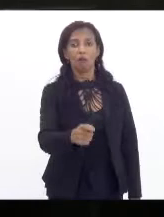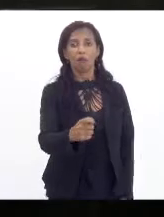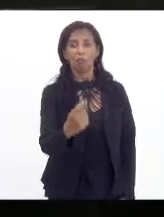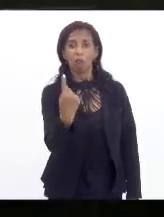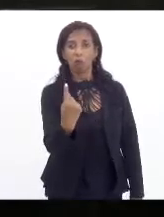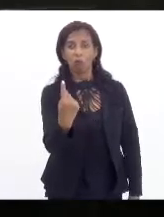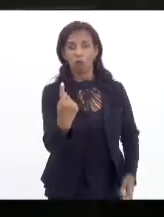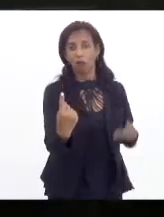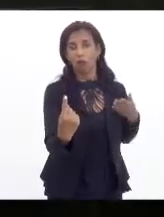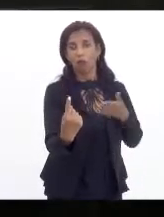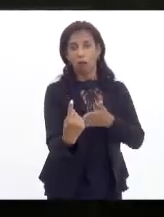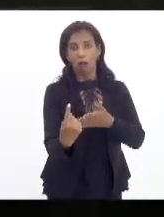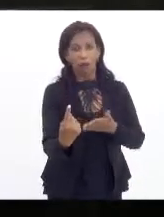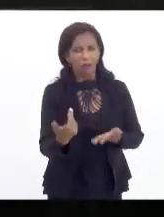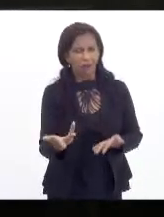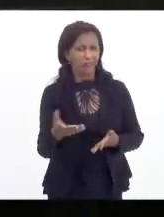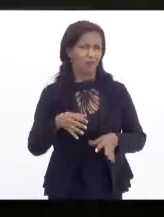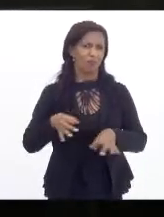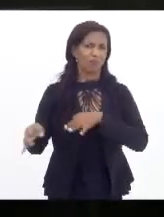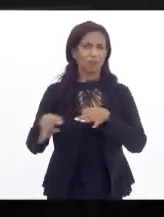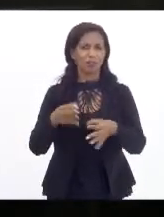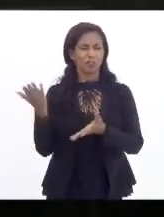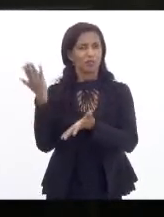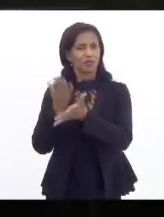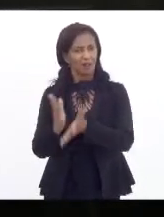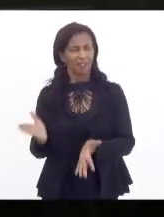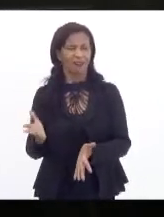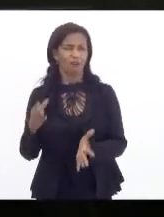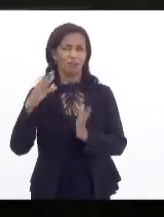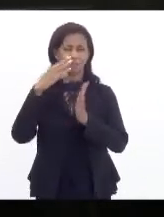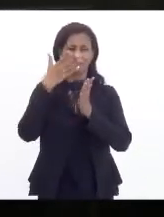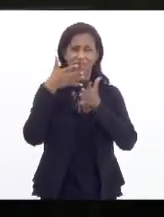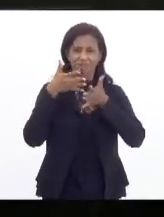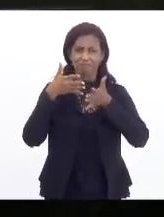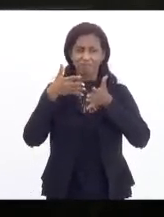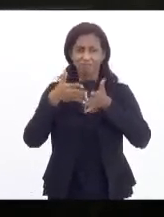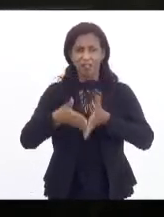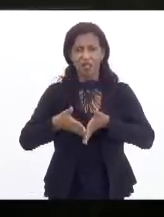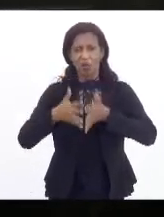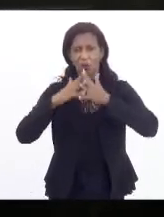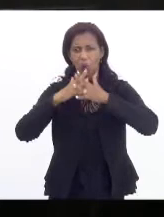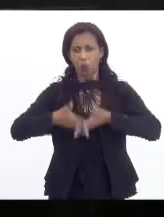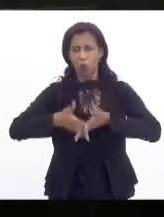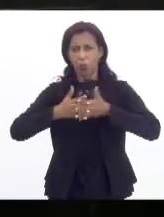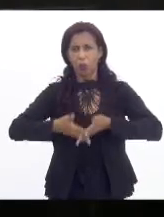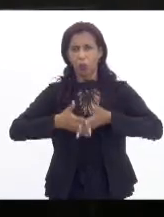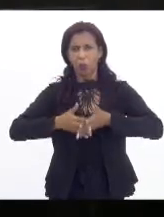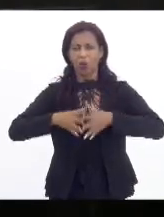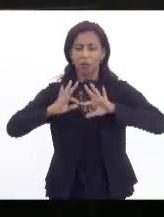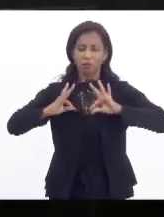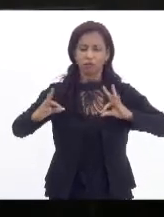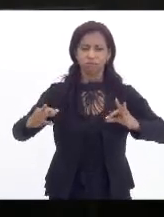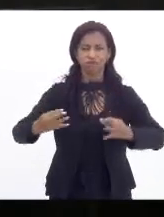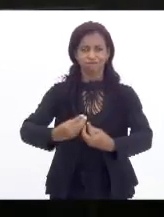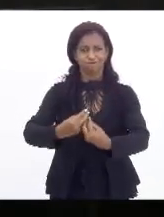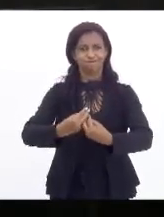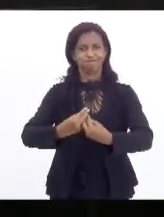num determinado lugar. Então, esse é um projeto que acaba sintetizando uma série de questões muito relevantes